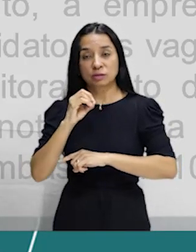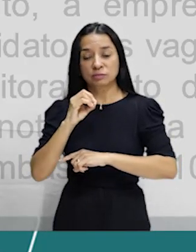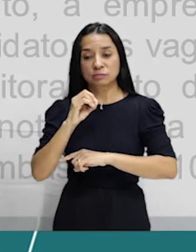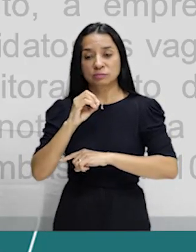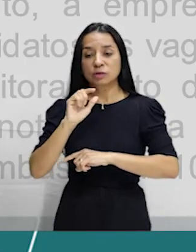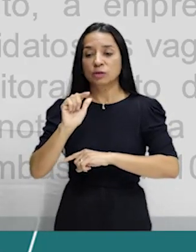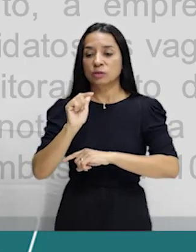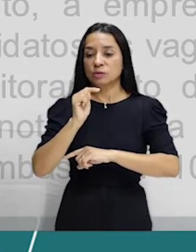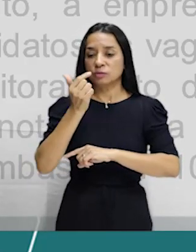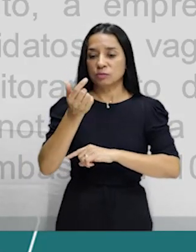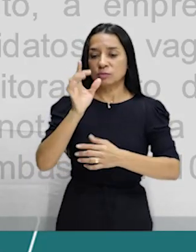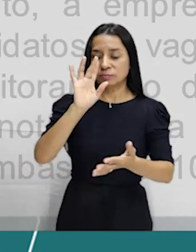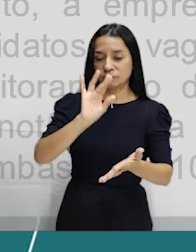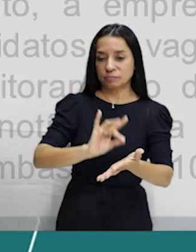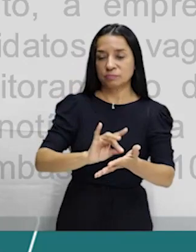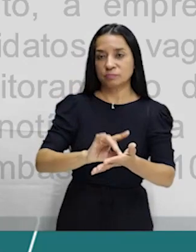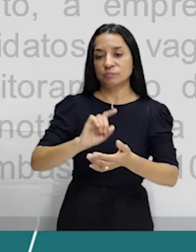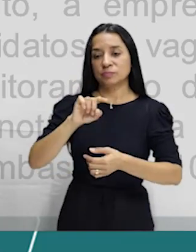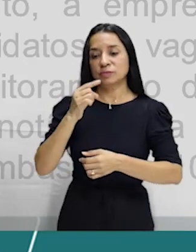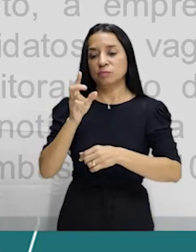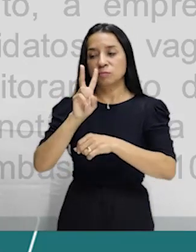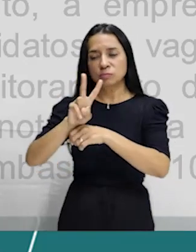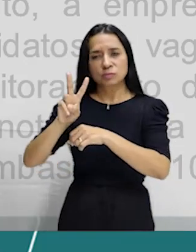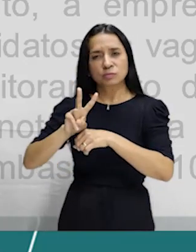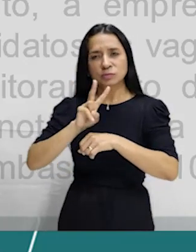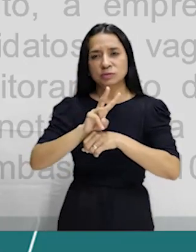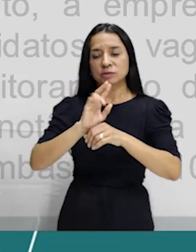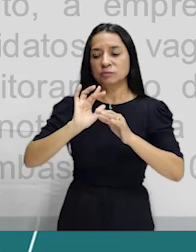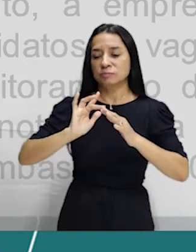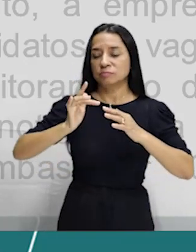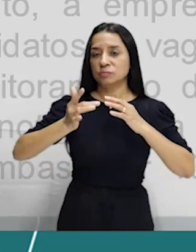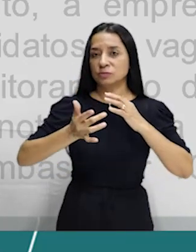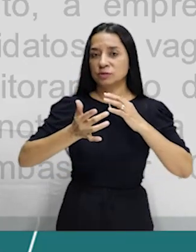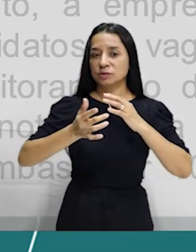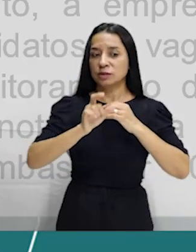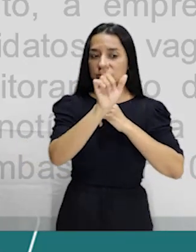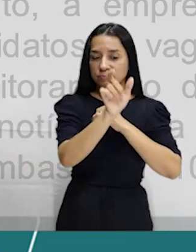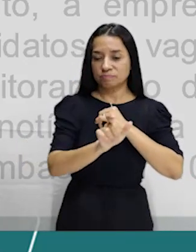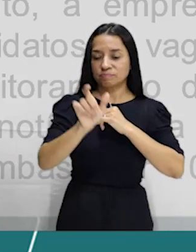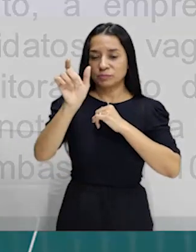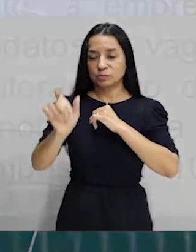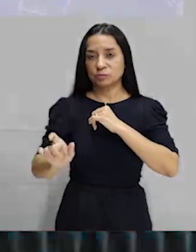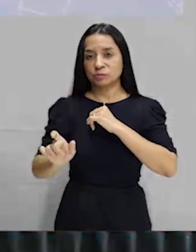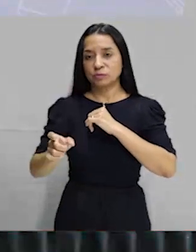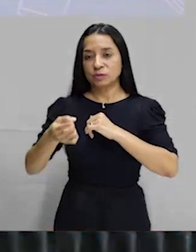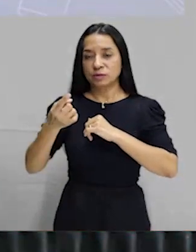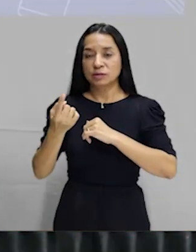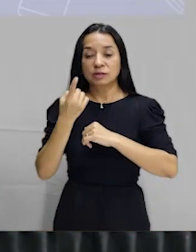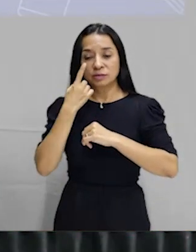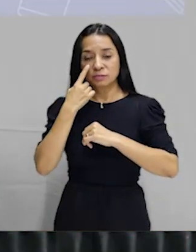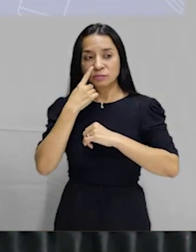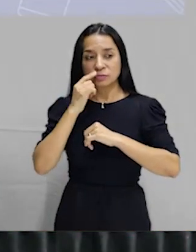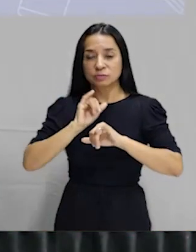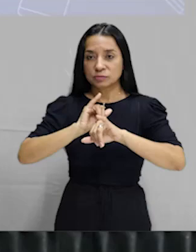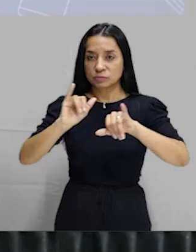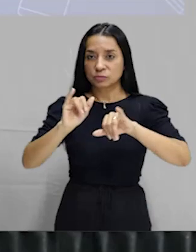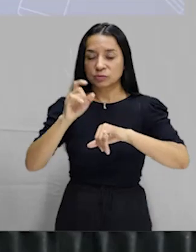redes sociais desses candidatos, constatou-se que a notícia falsa foi replicada